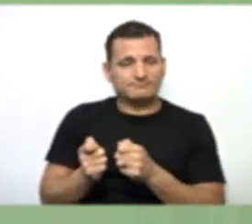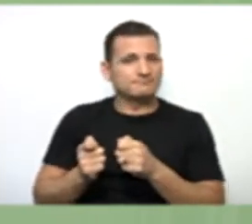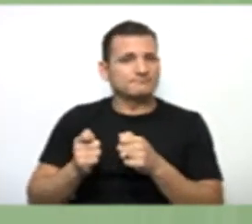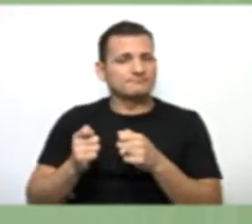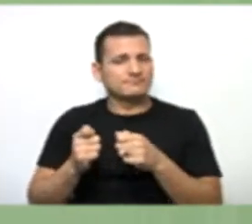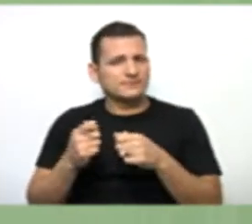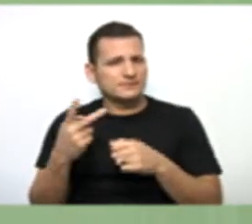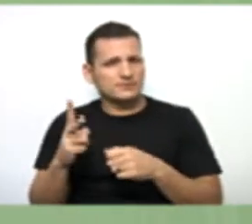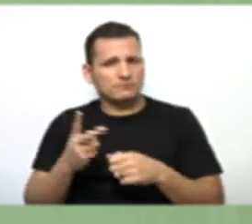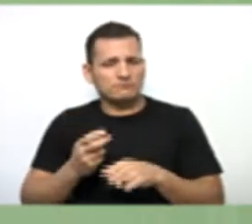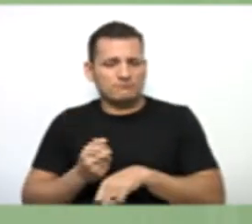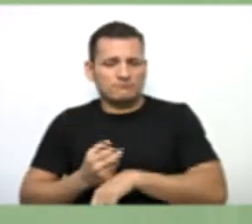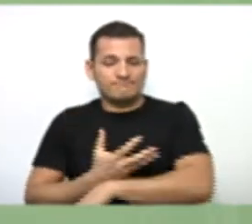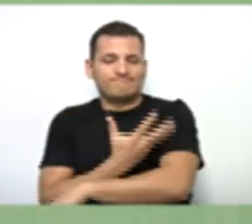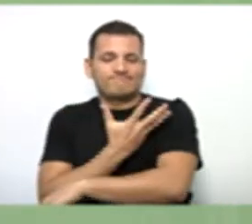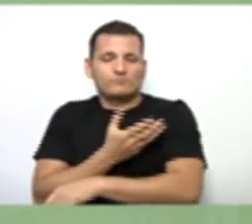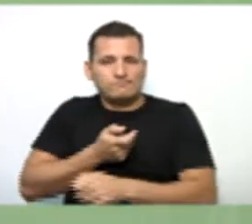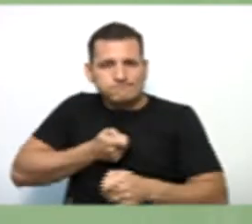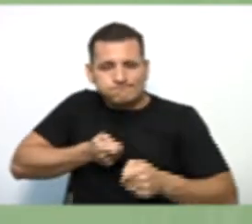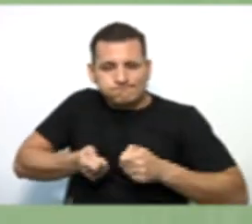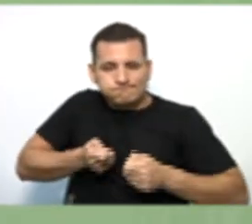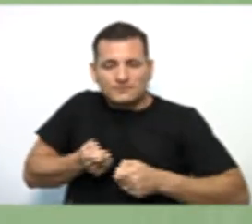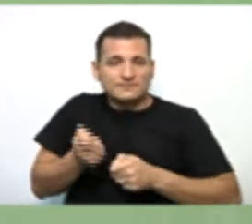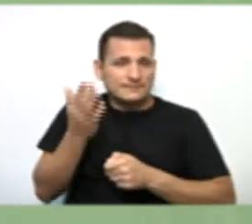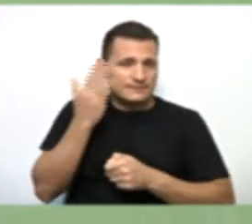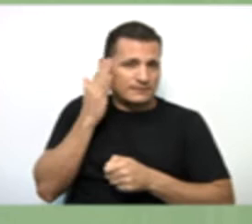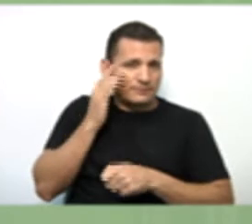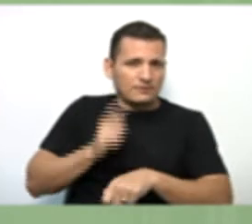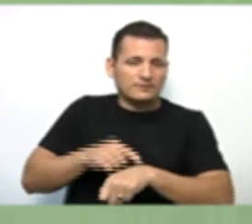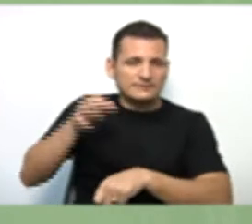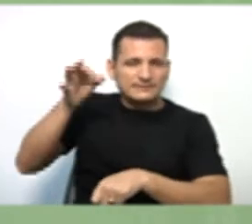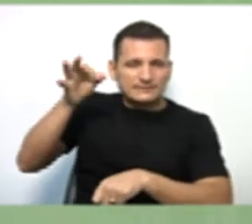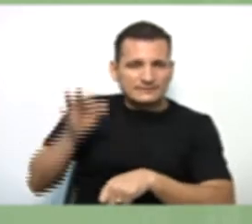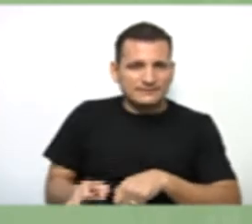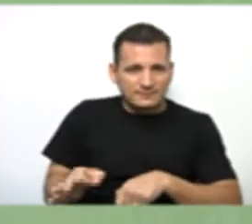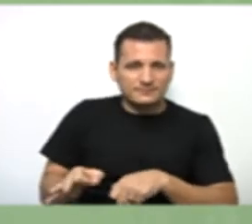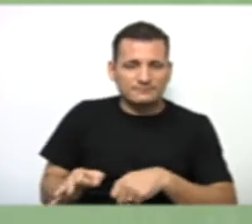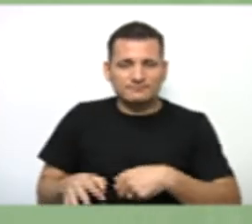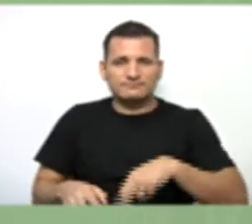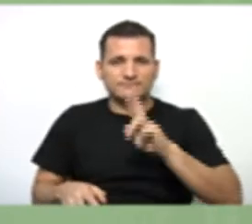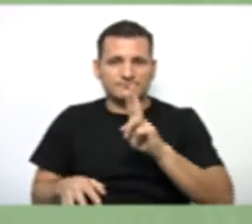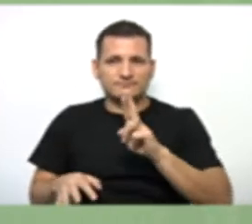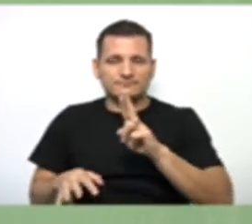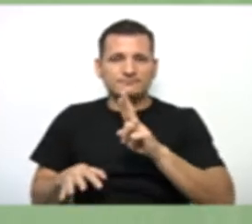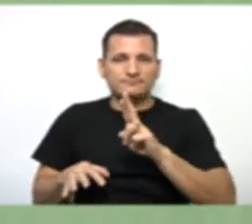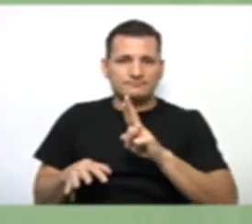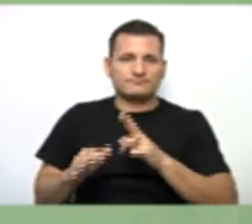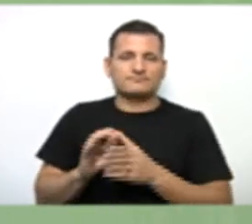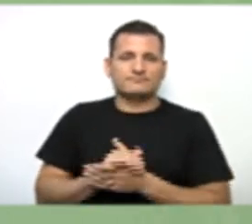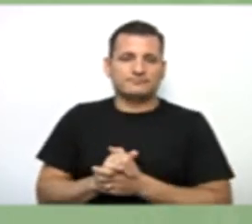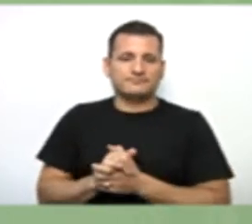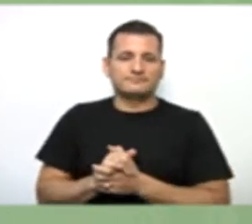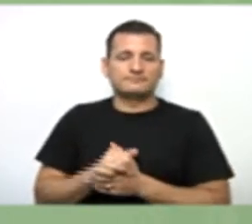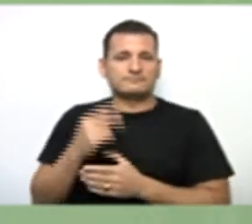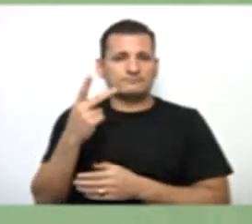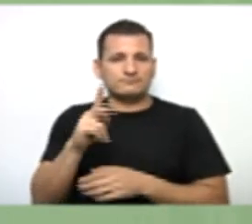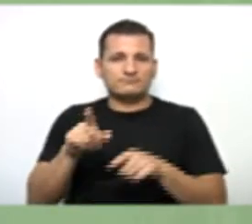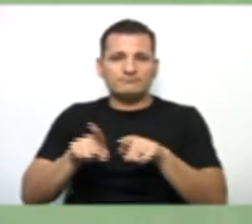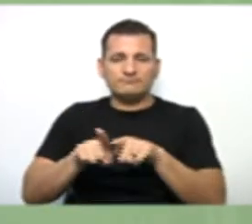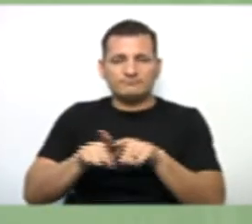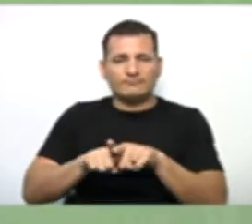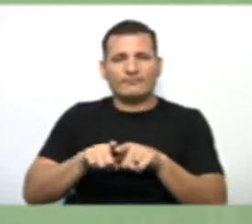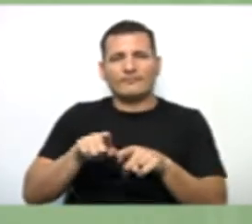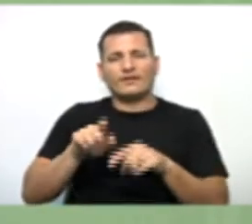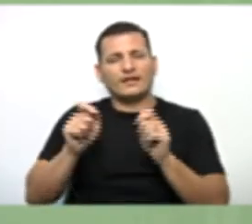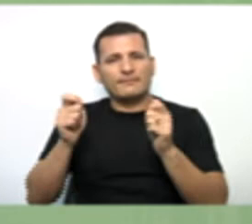seu controle emocional para saber a hora certa de dar o bote. E invista em sua resiliência, ou